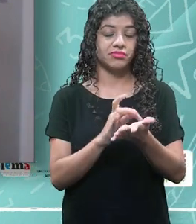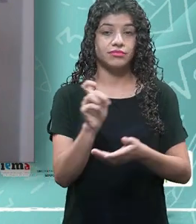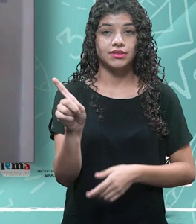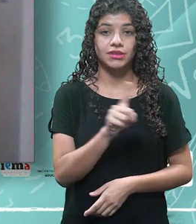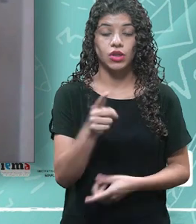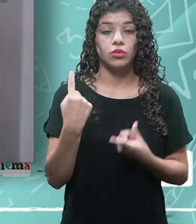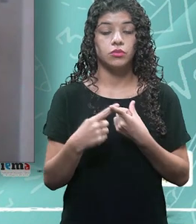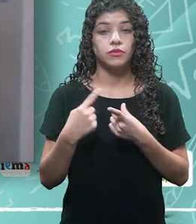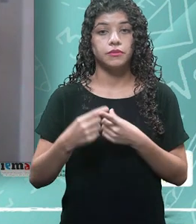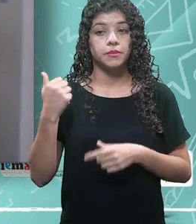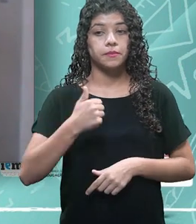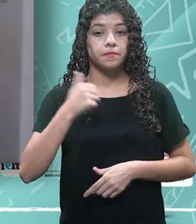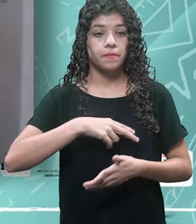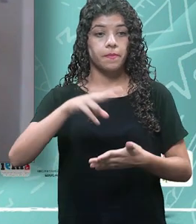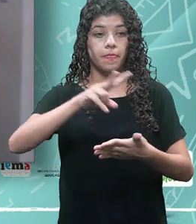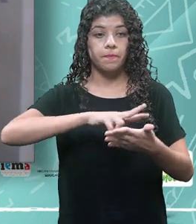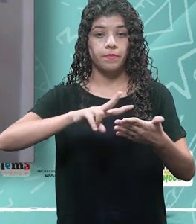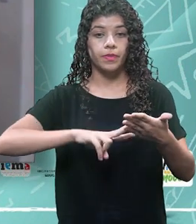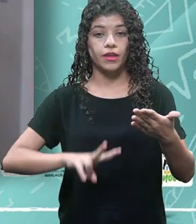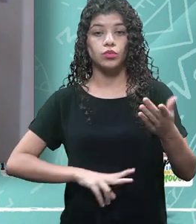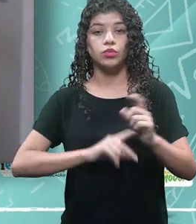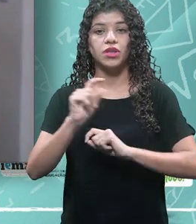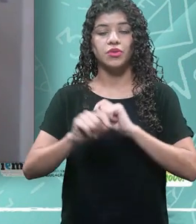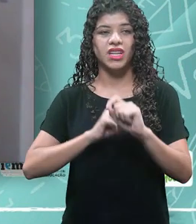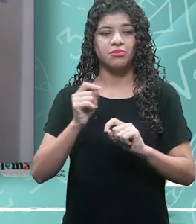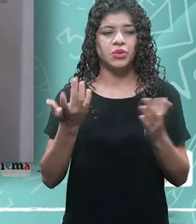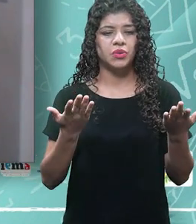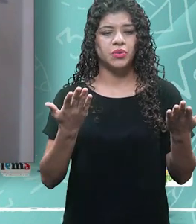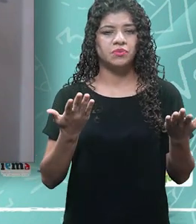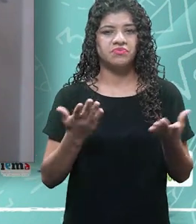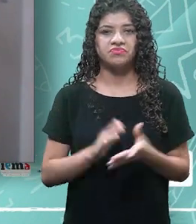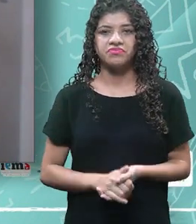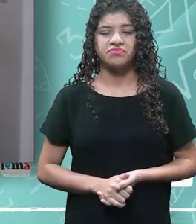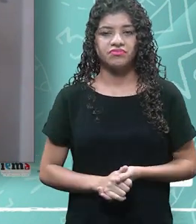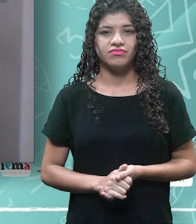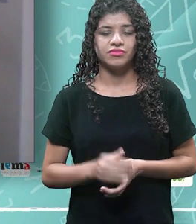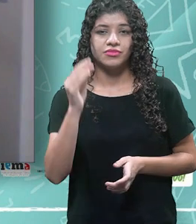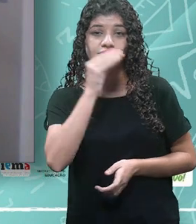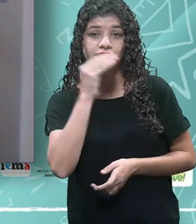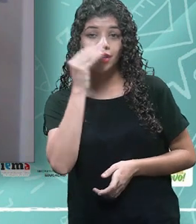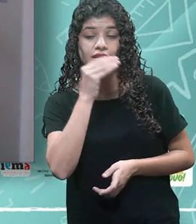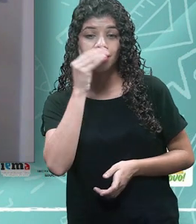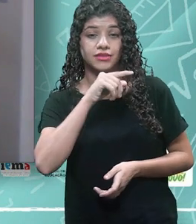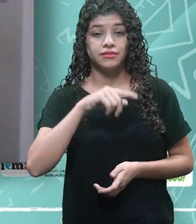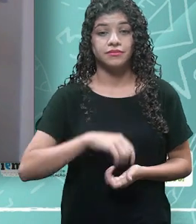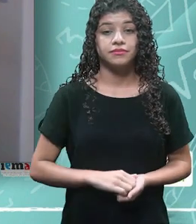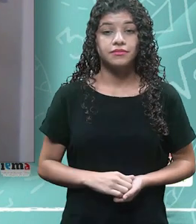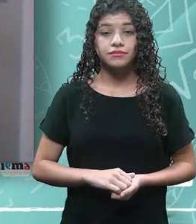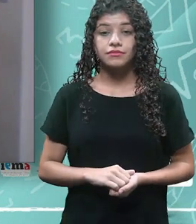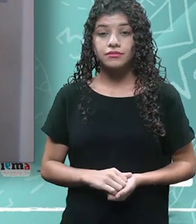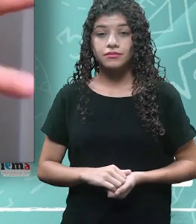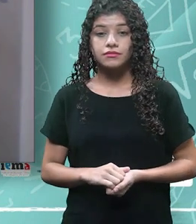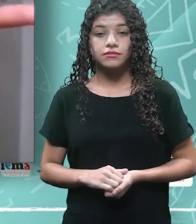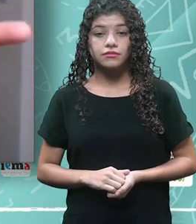por quê primeiro porque a leitura ela fica muito superficial você tem ali um aparelho digital e você